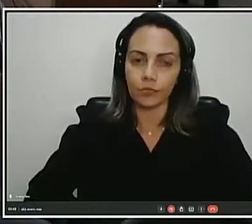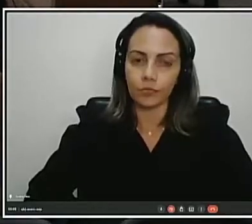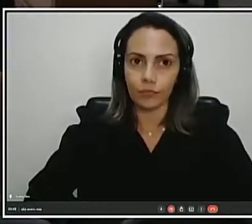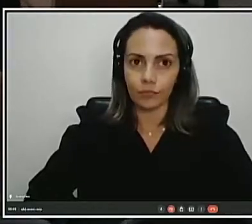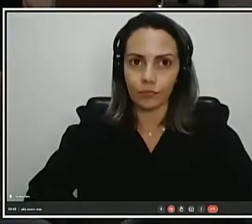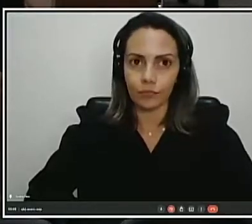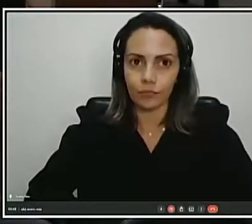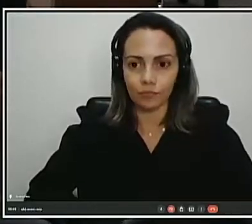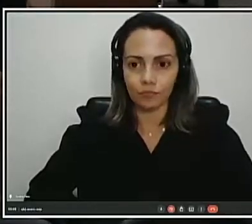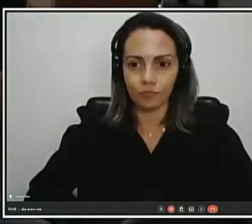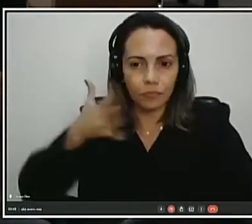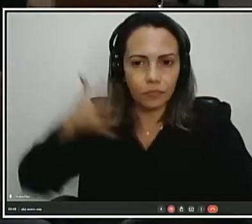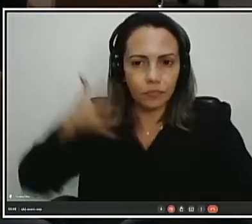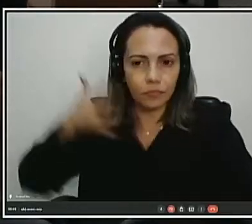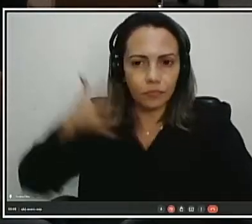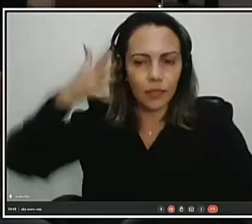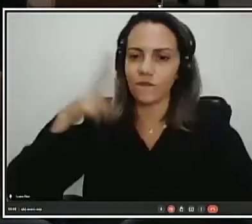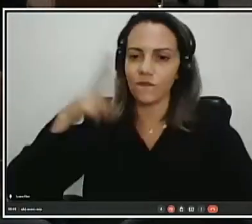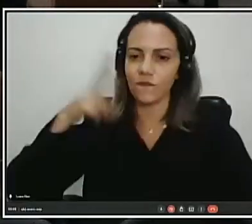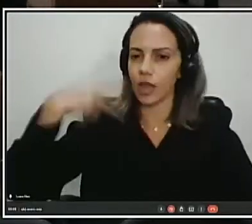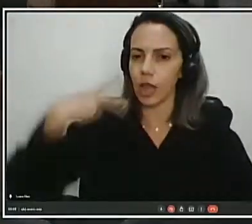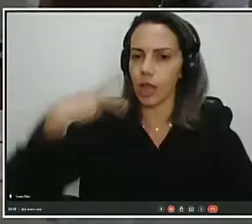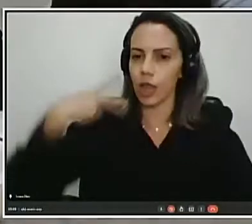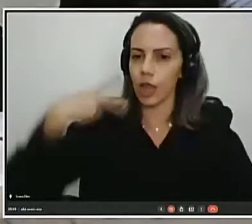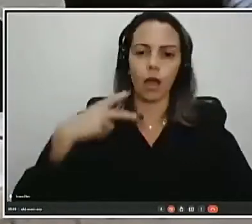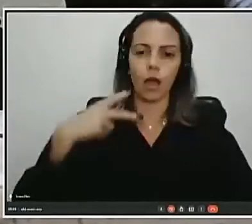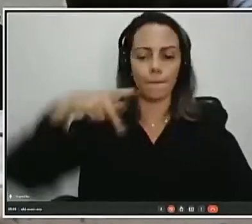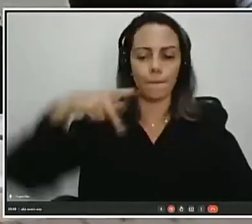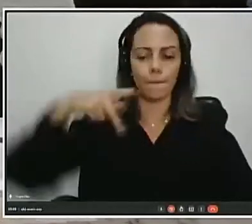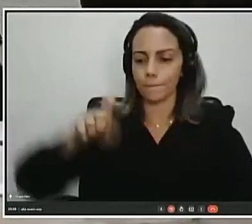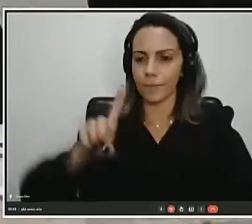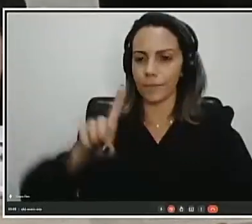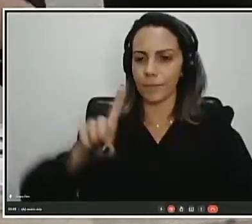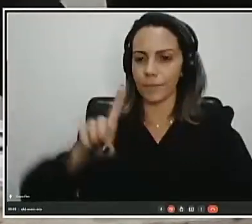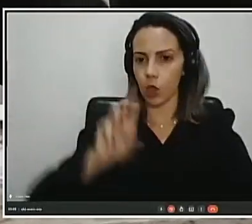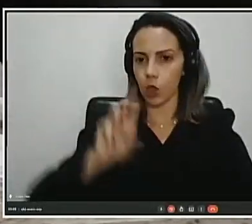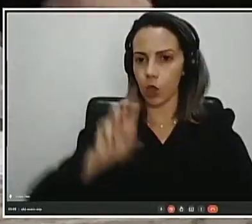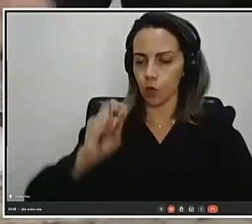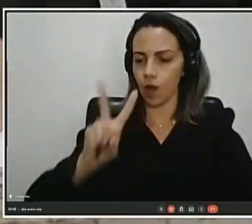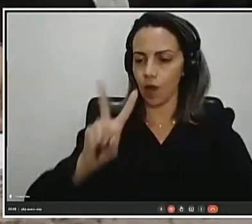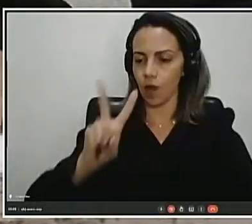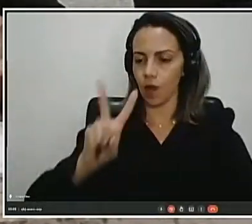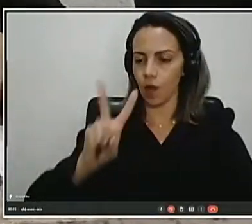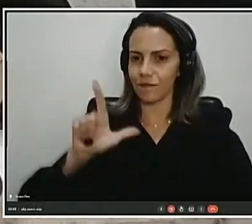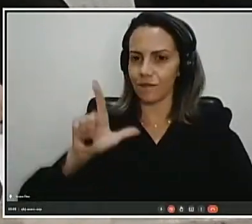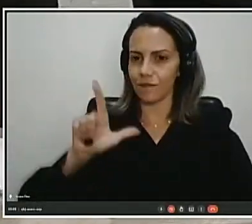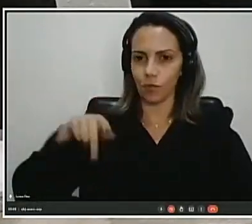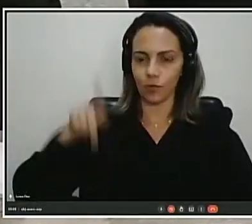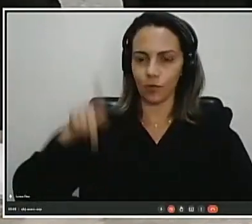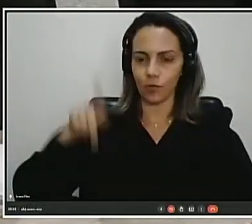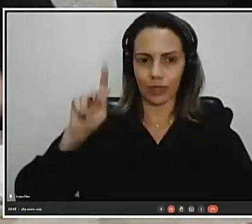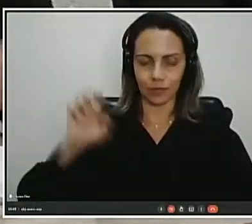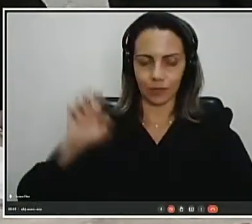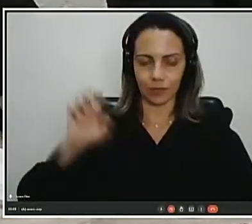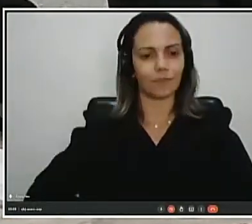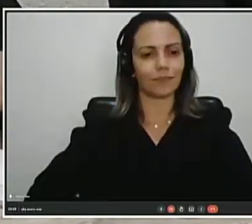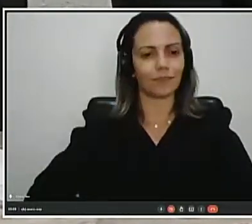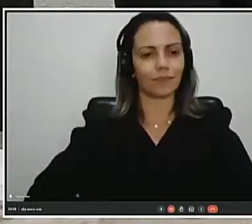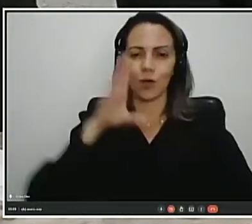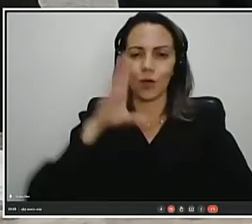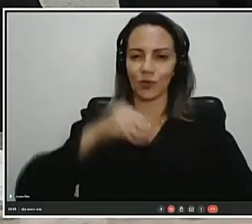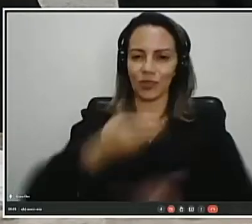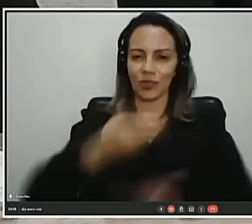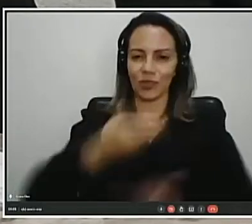Com a palavra, vereador José Pedro Valk. Boa noite, nobres colegas, quem está nos